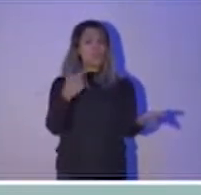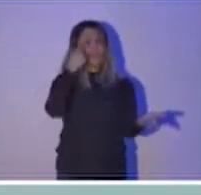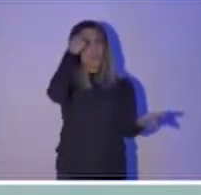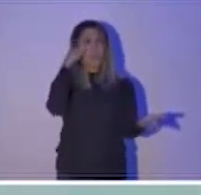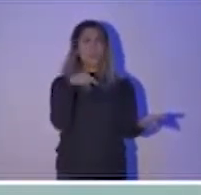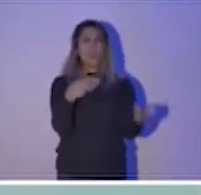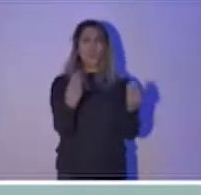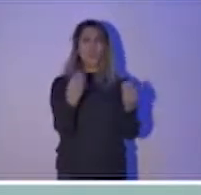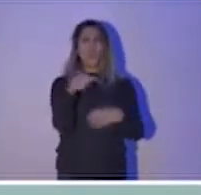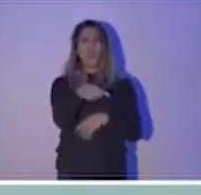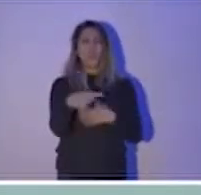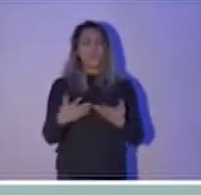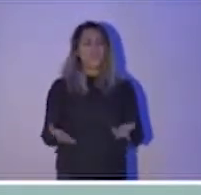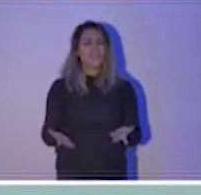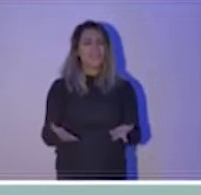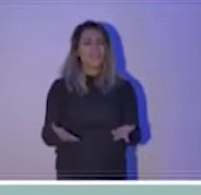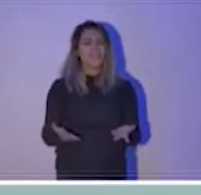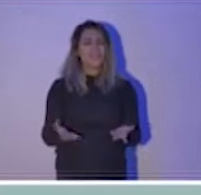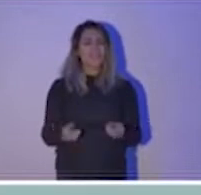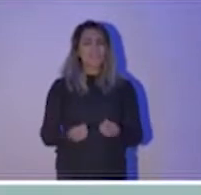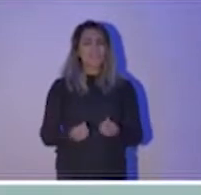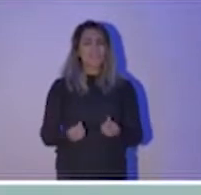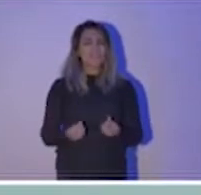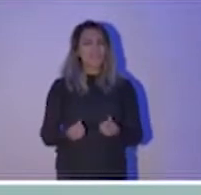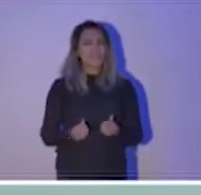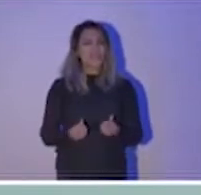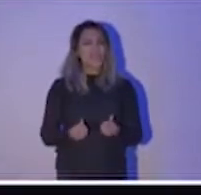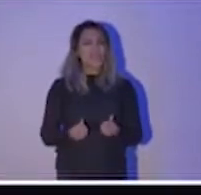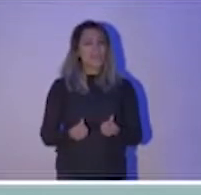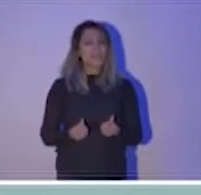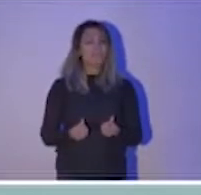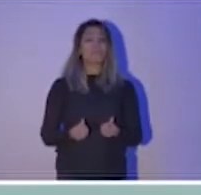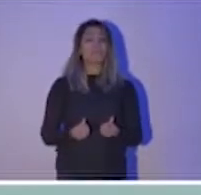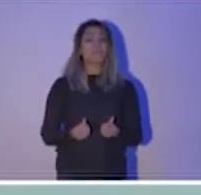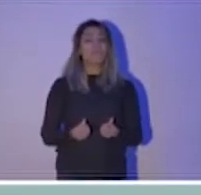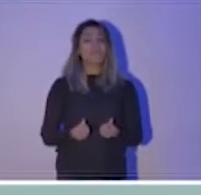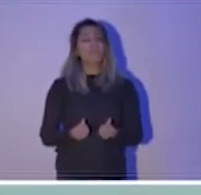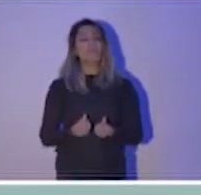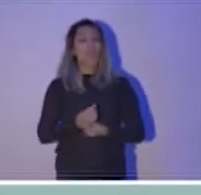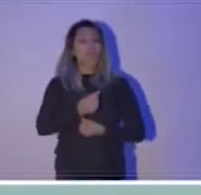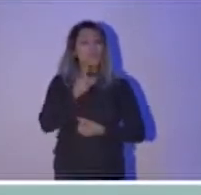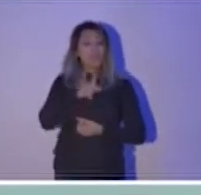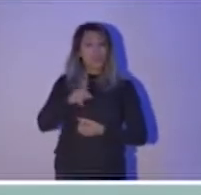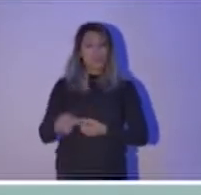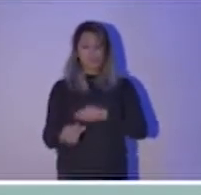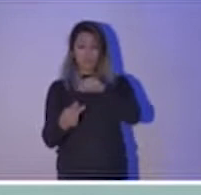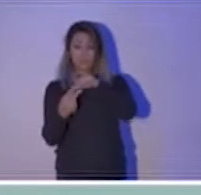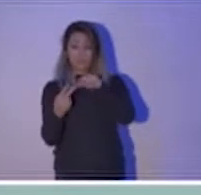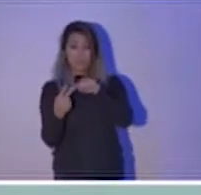Né? Eu fui parar lá porque duas professoras, a dona Marlena e a dona